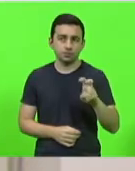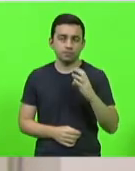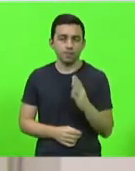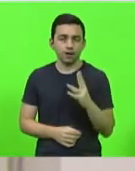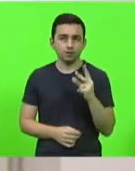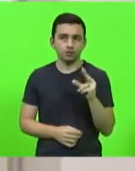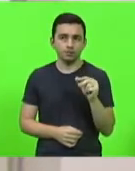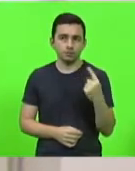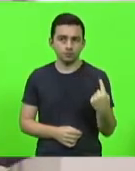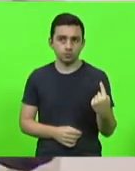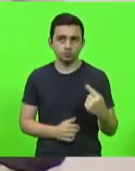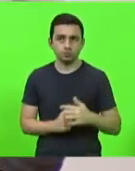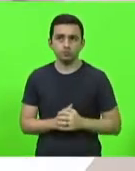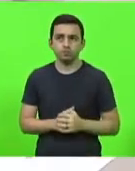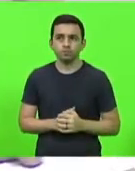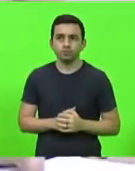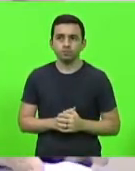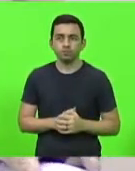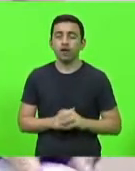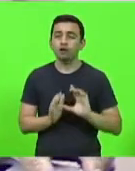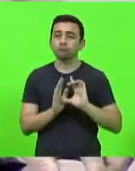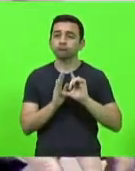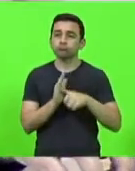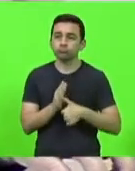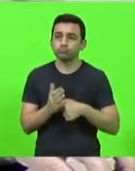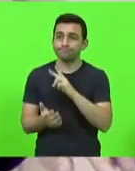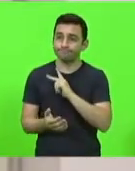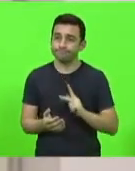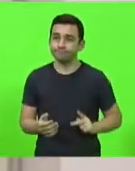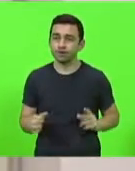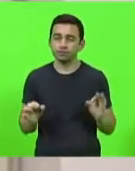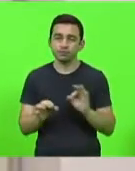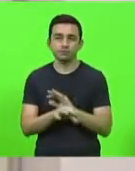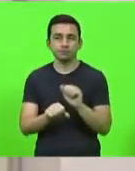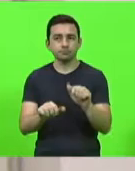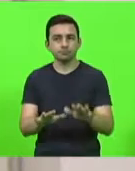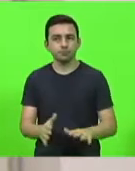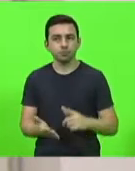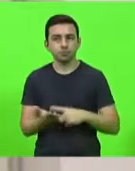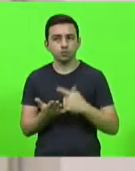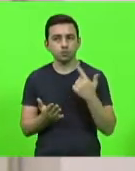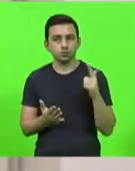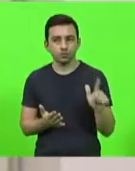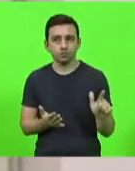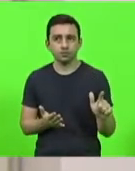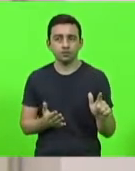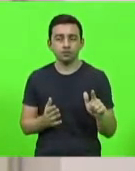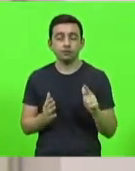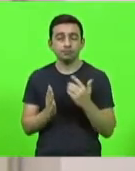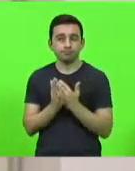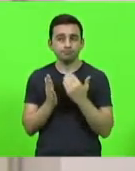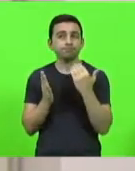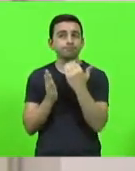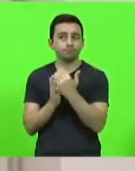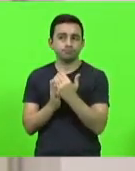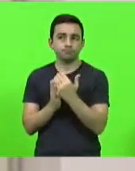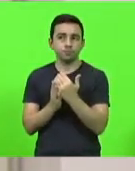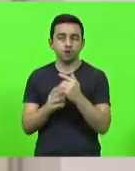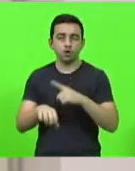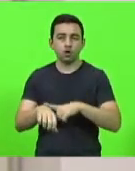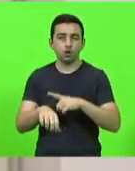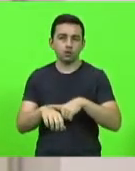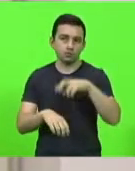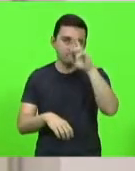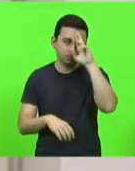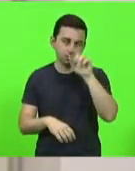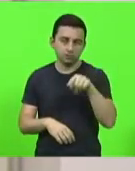2021. Na sequência, o senhor presidente encerrou a sessão e convocou outra extraordinária para as 12 horas